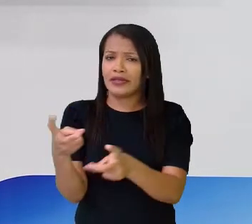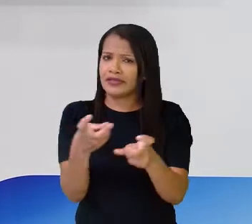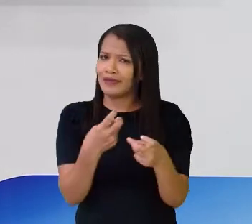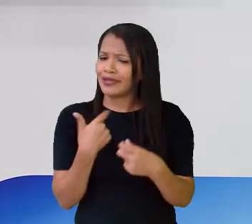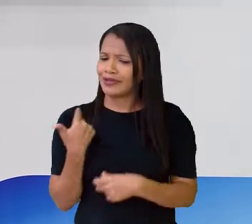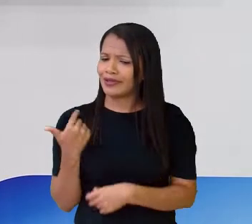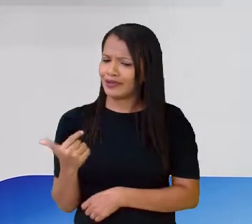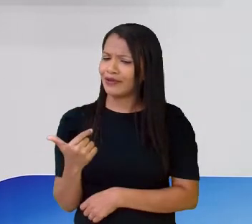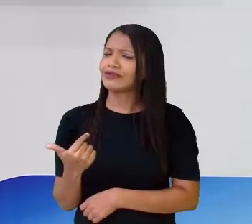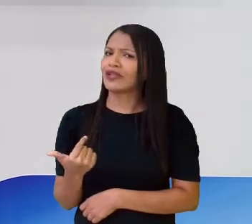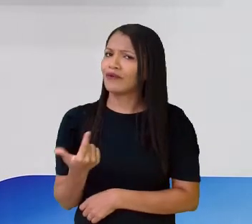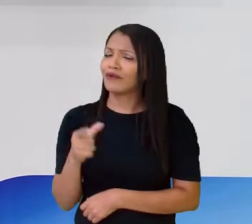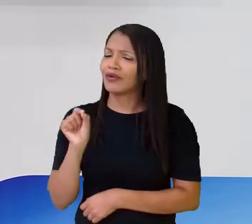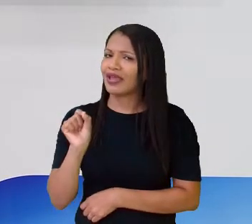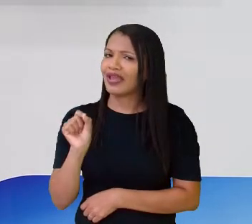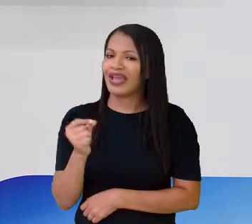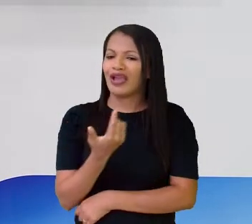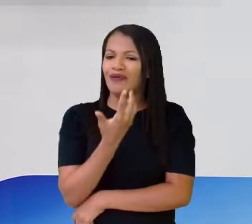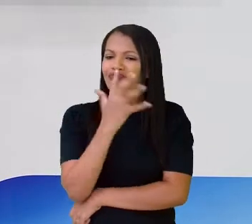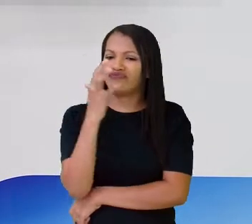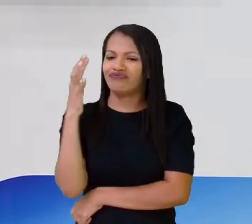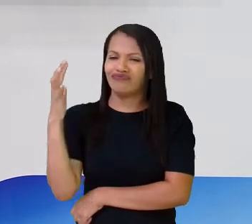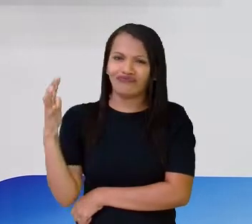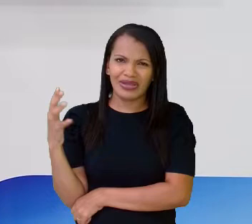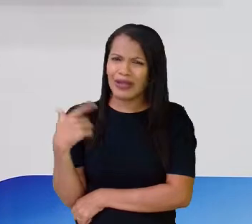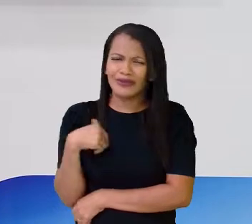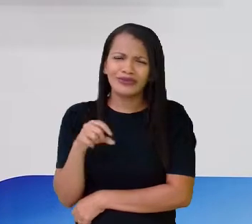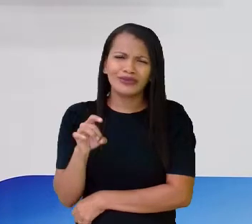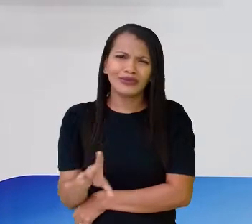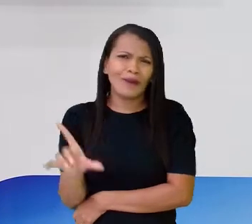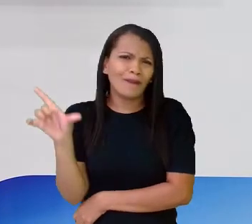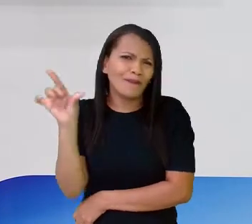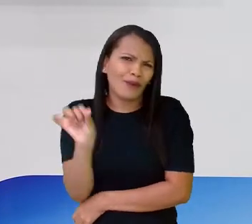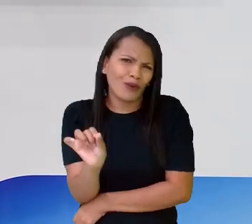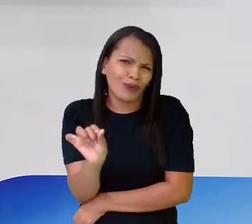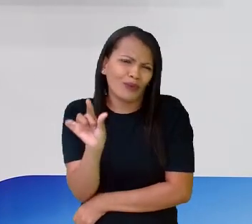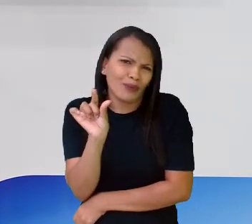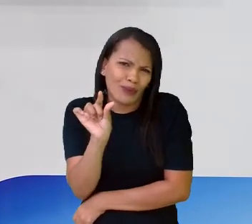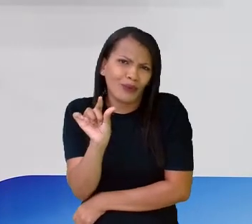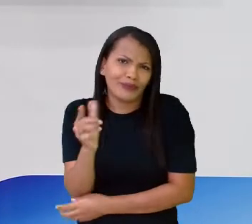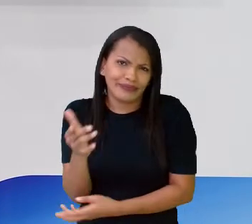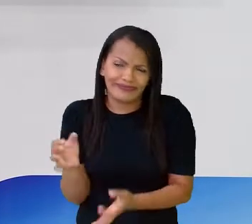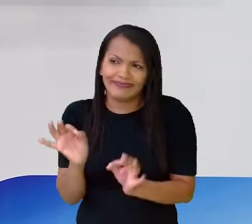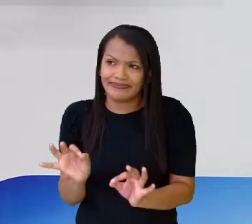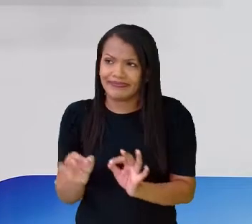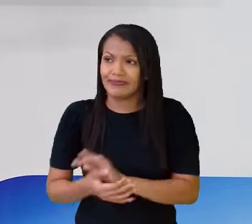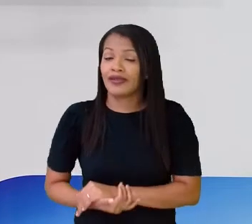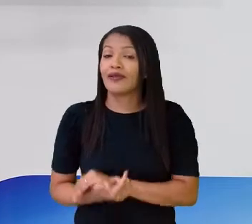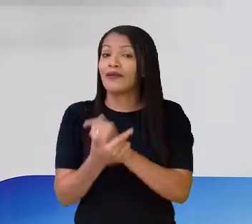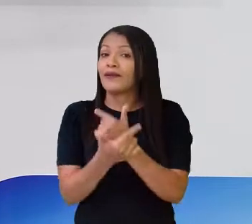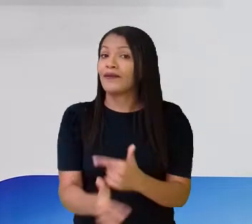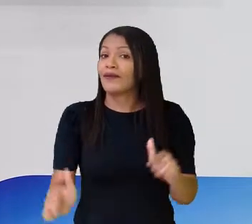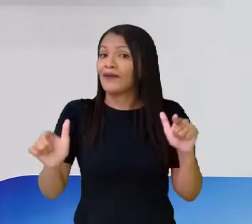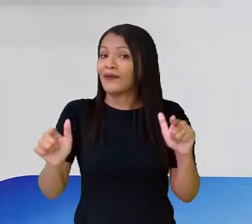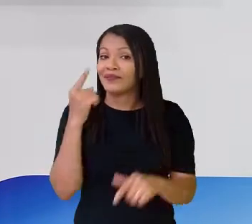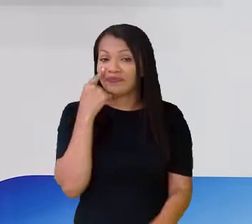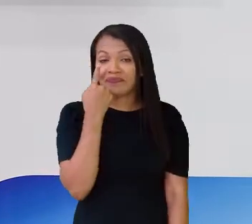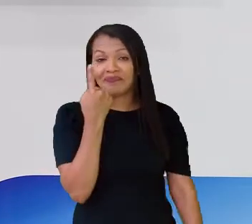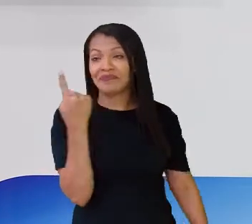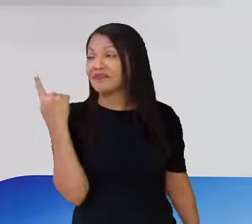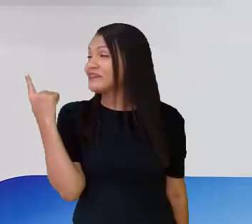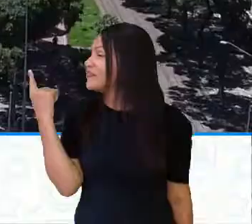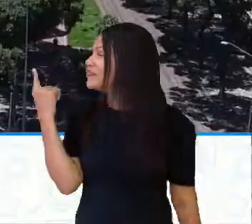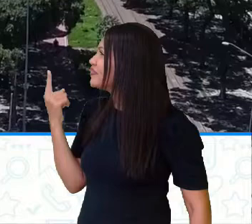naquelas regiões da natureza que a gente viu, né? Não tem quase nada na realidade. Outro ponto aqui, olha só que